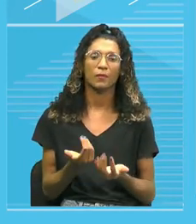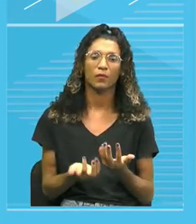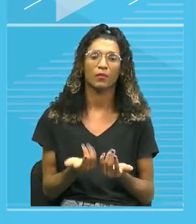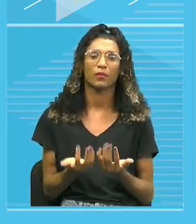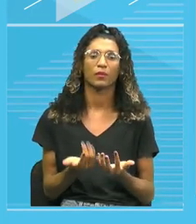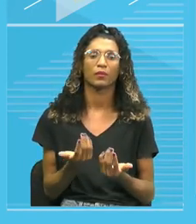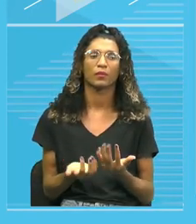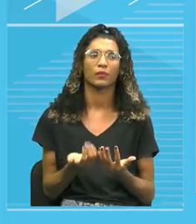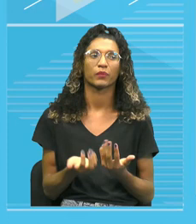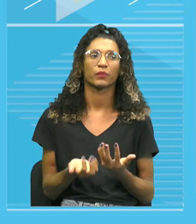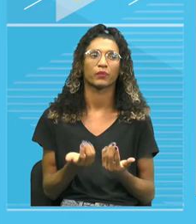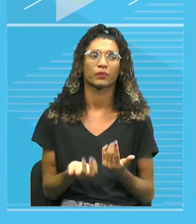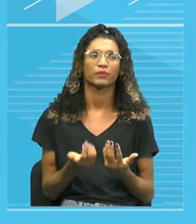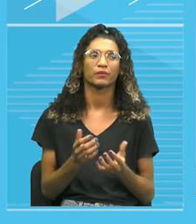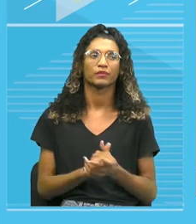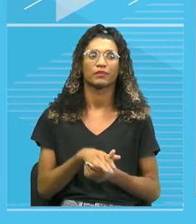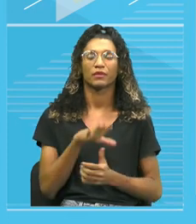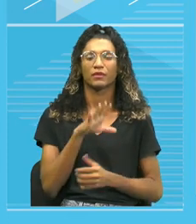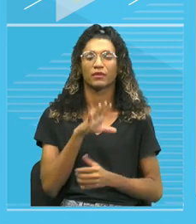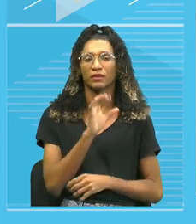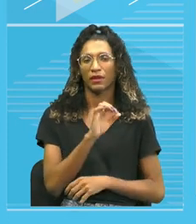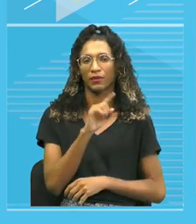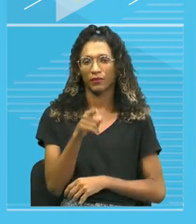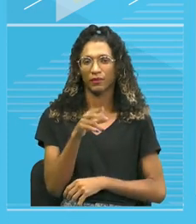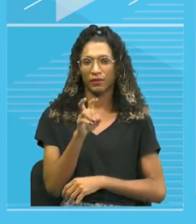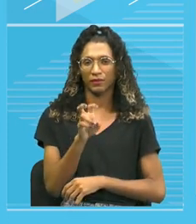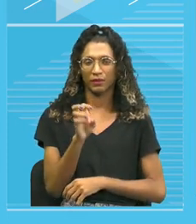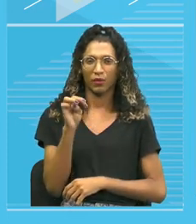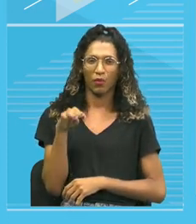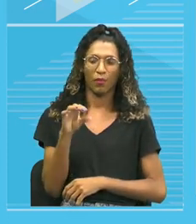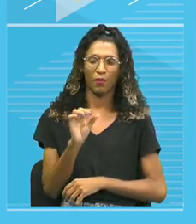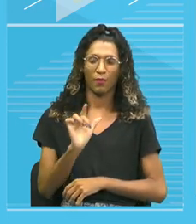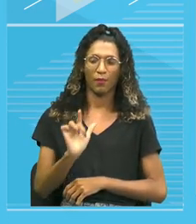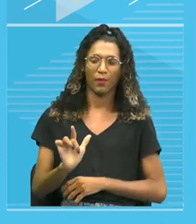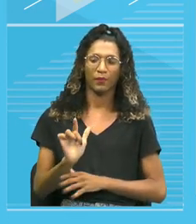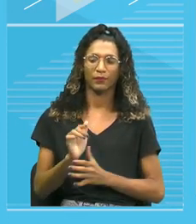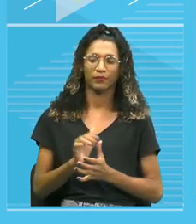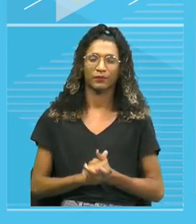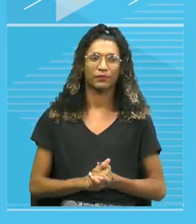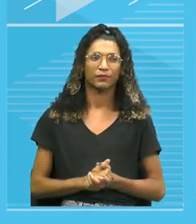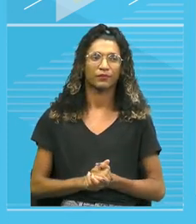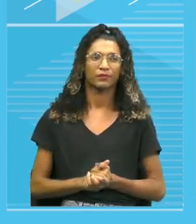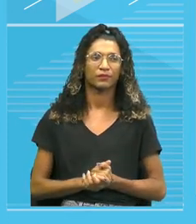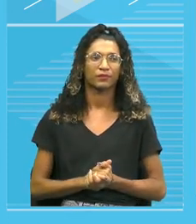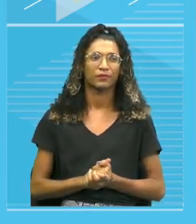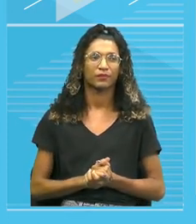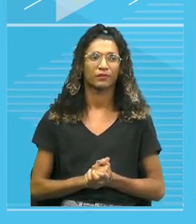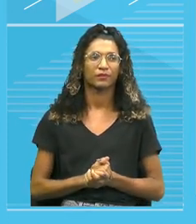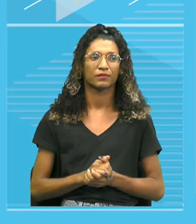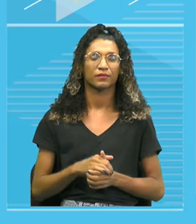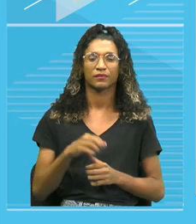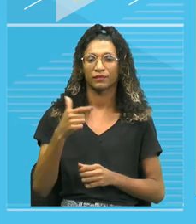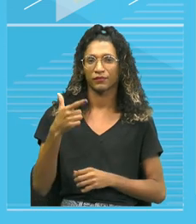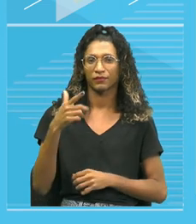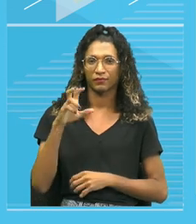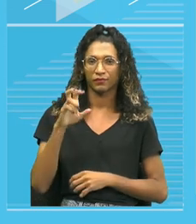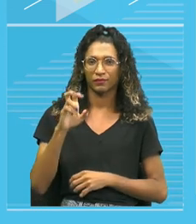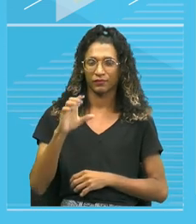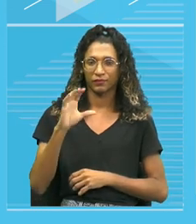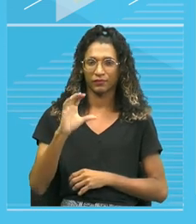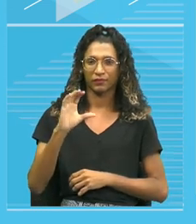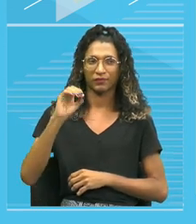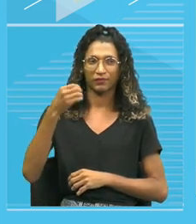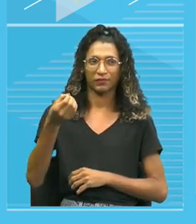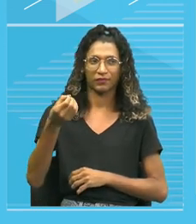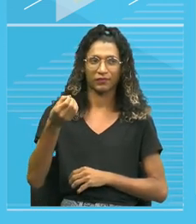de meio mol de metanol a 25 graus e a pressão